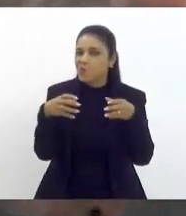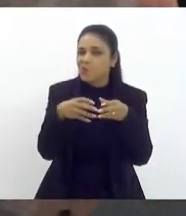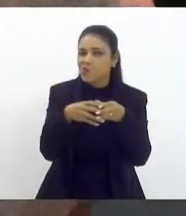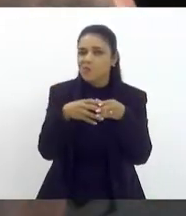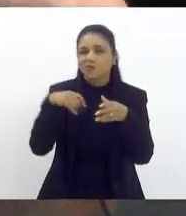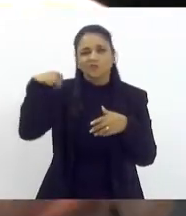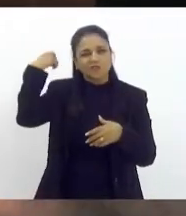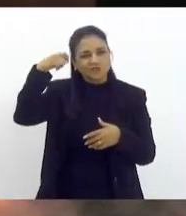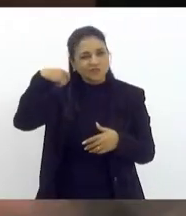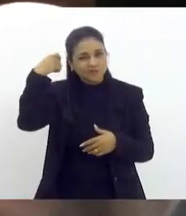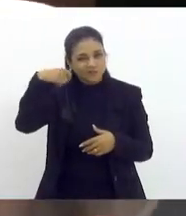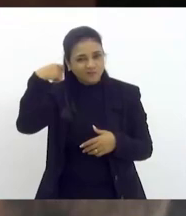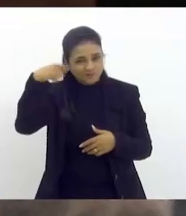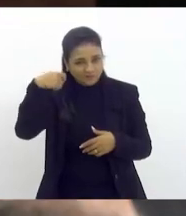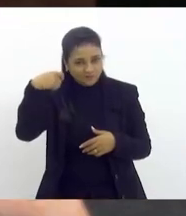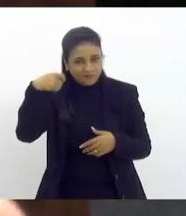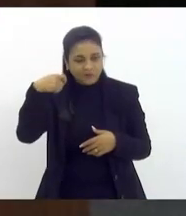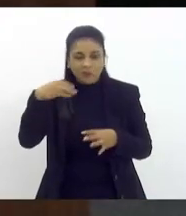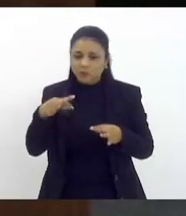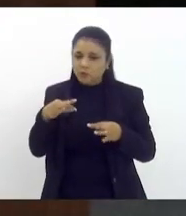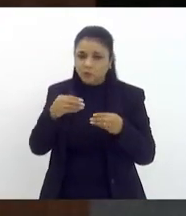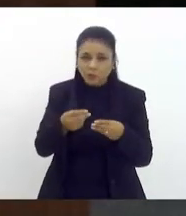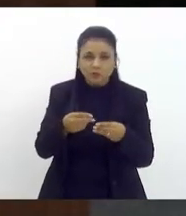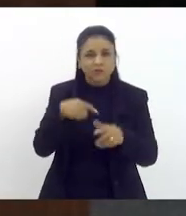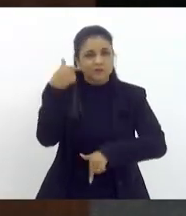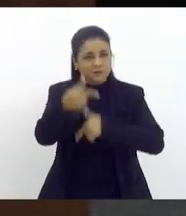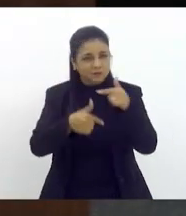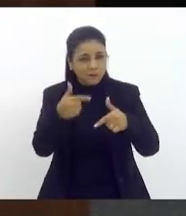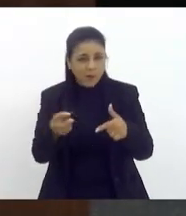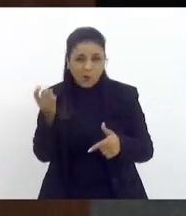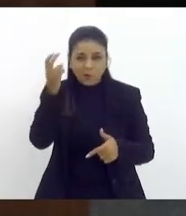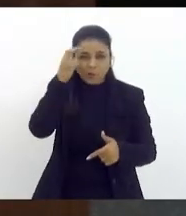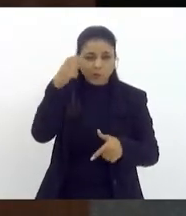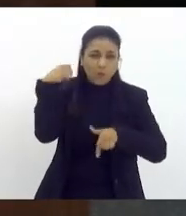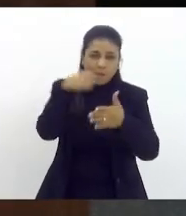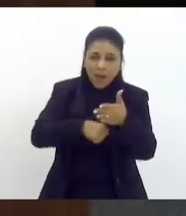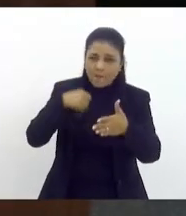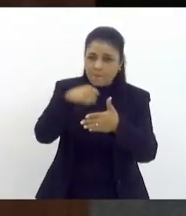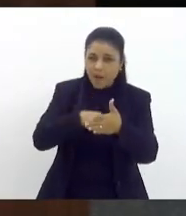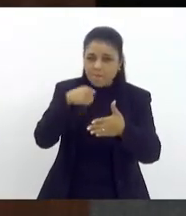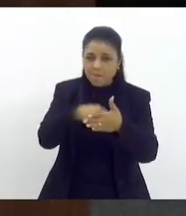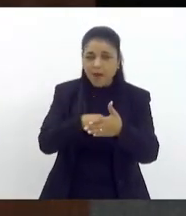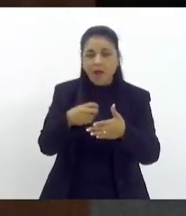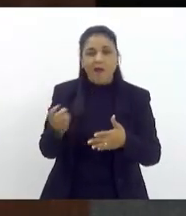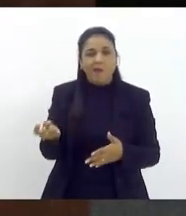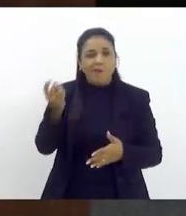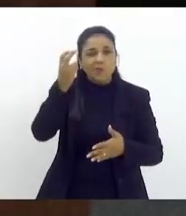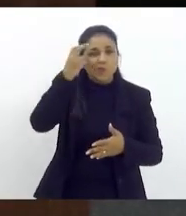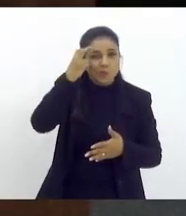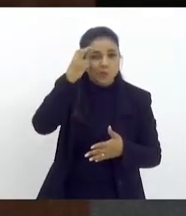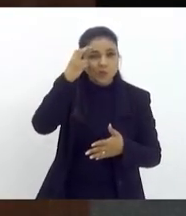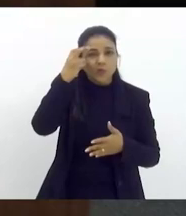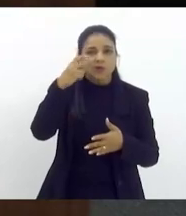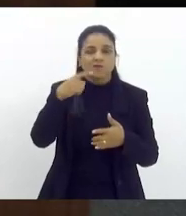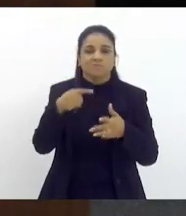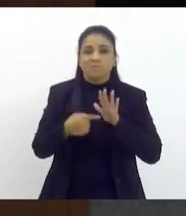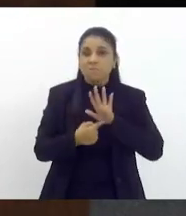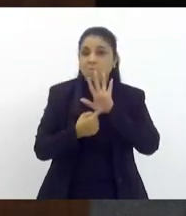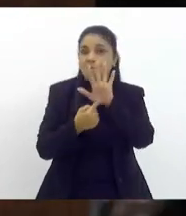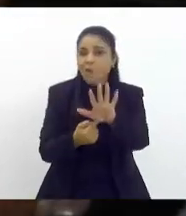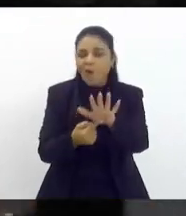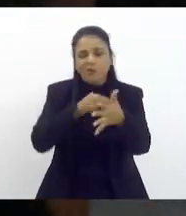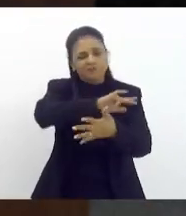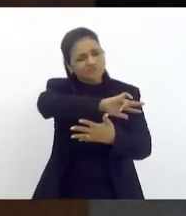nós que de alguma maneira trabalhamos com cultura que lutamos para que a cultura brasileira reflita a profundidade da sua